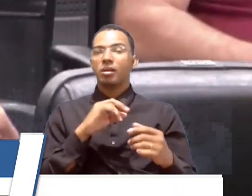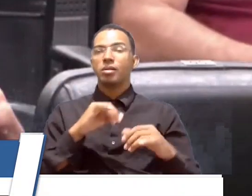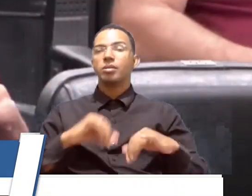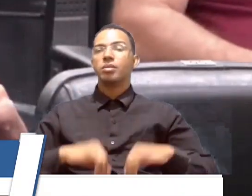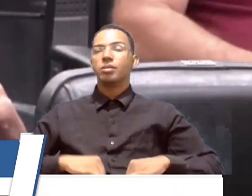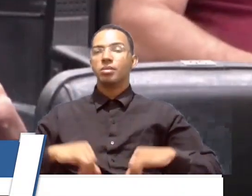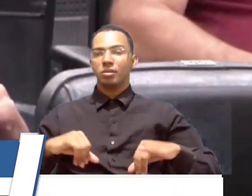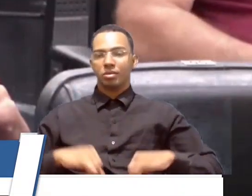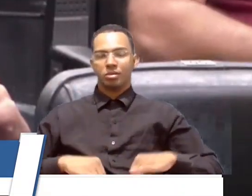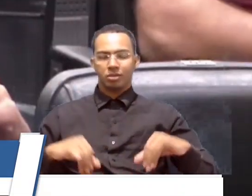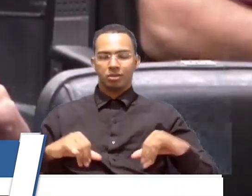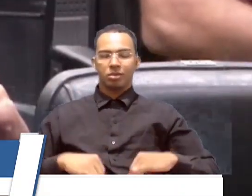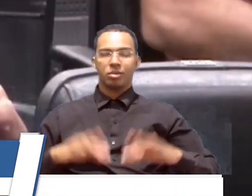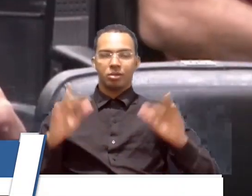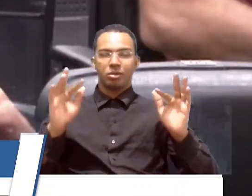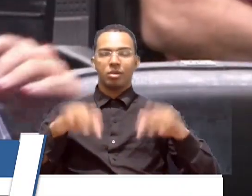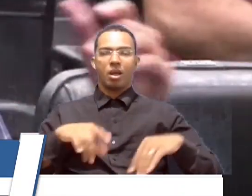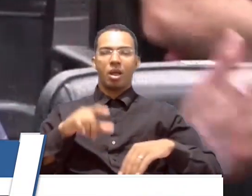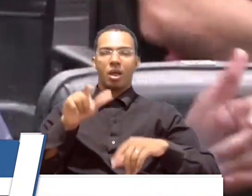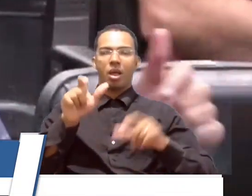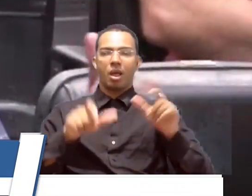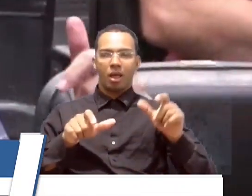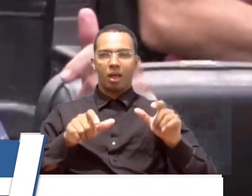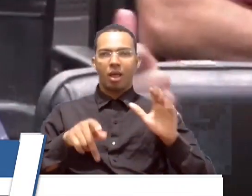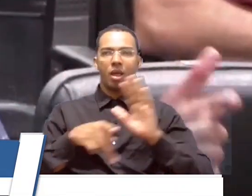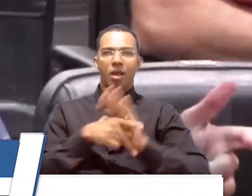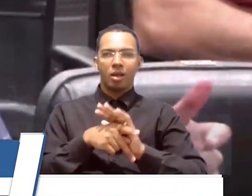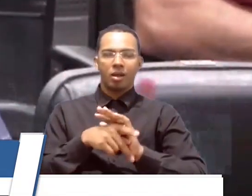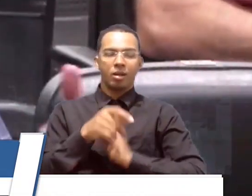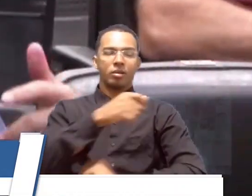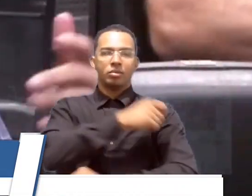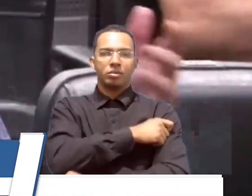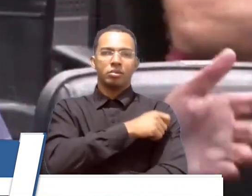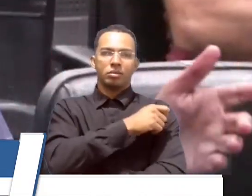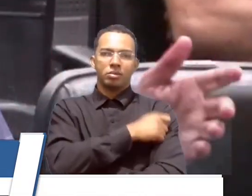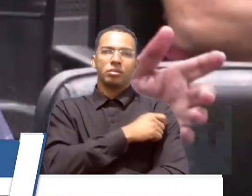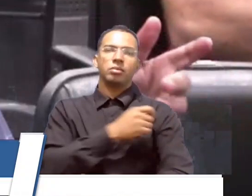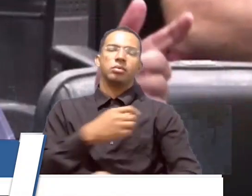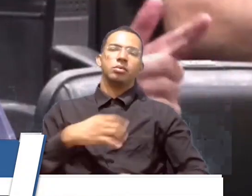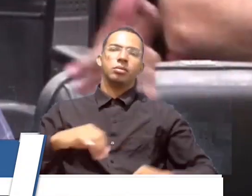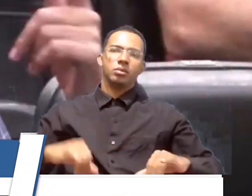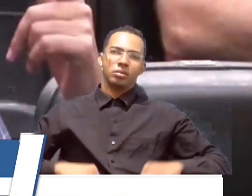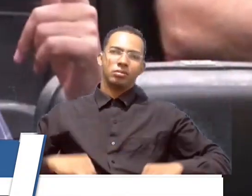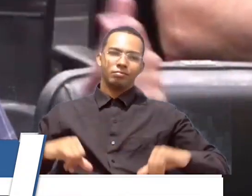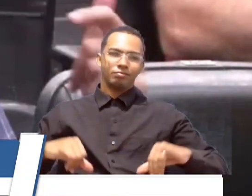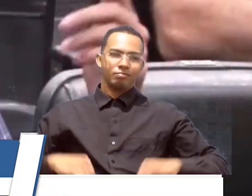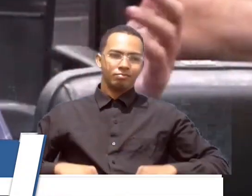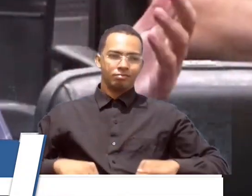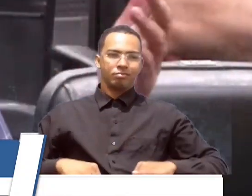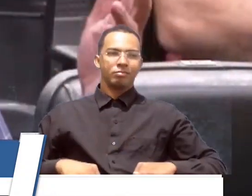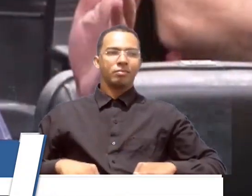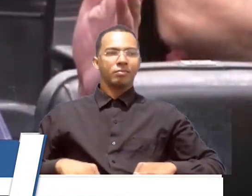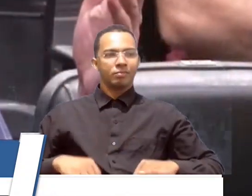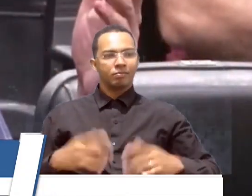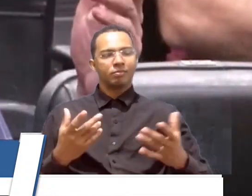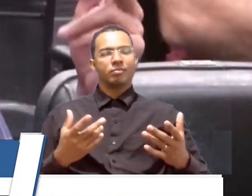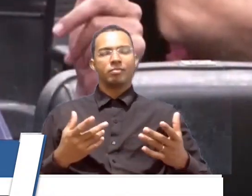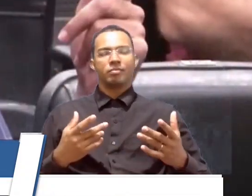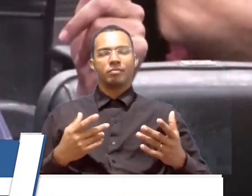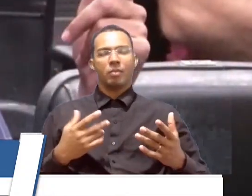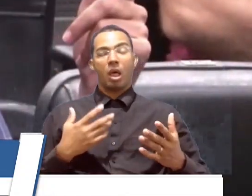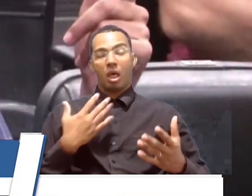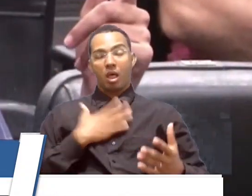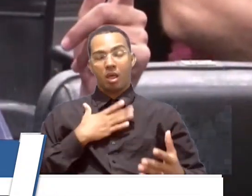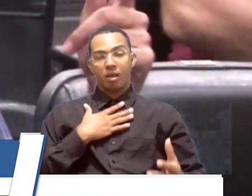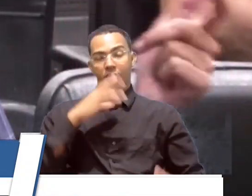isso são os alunos que têm que passar ali. E a gente, recordando,